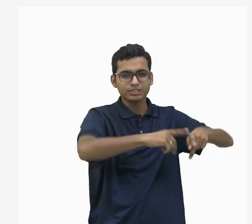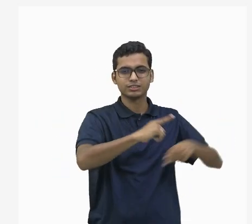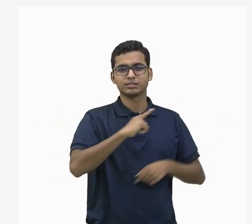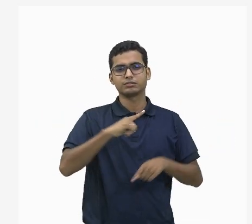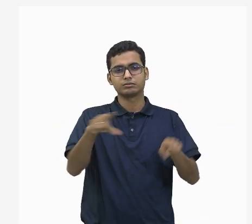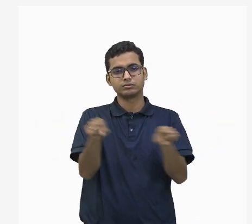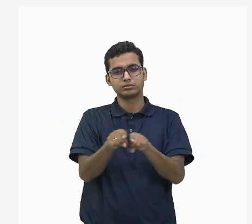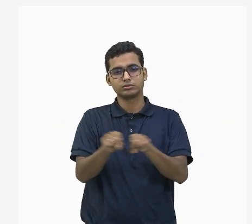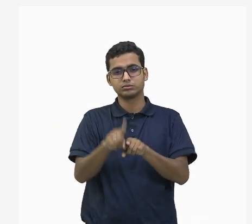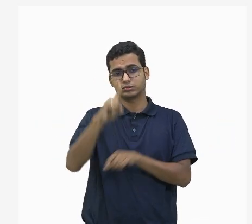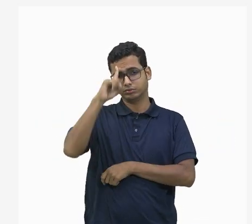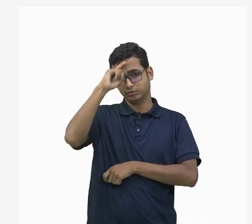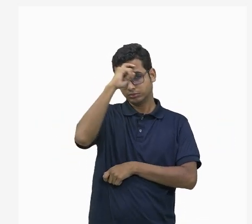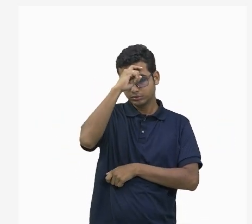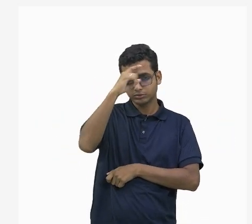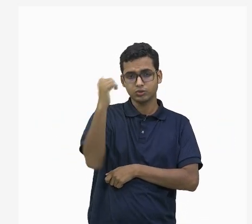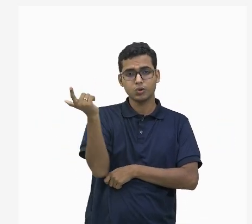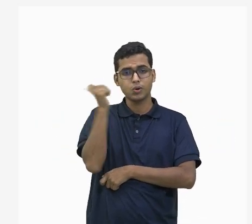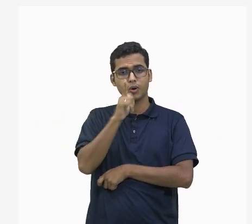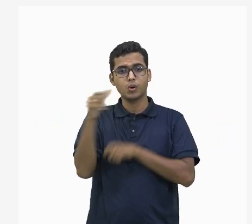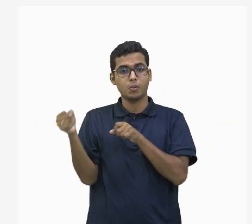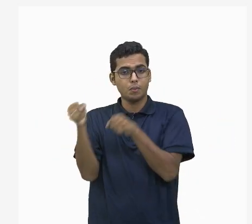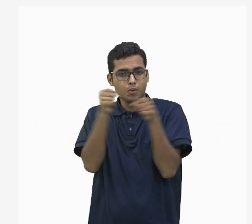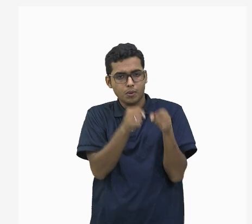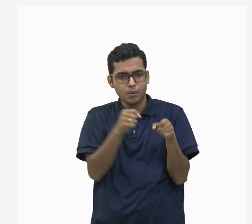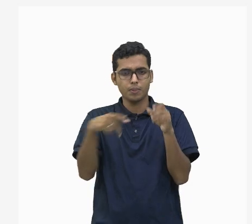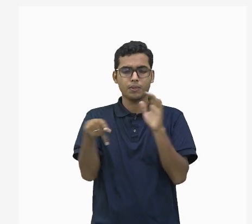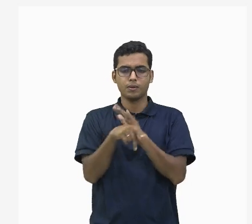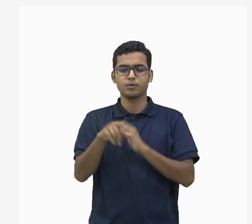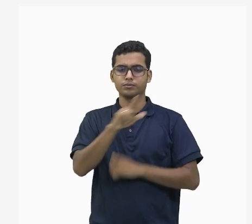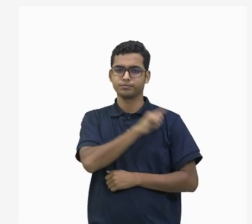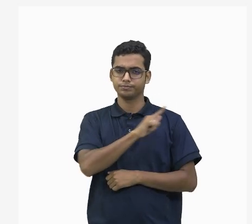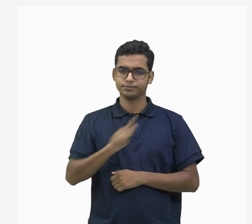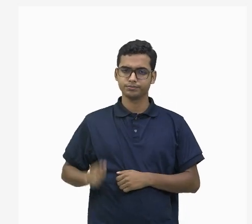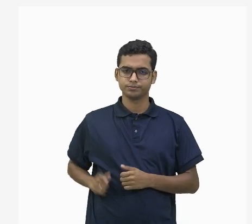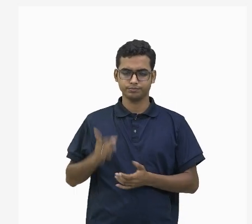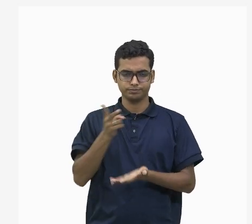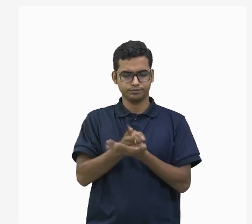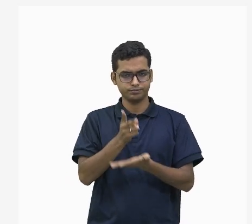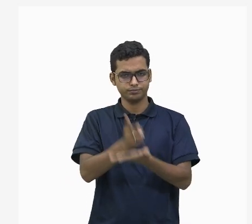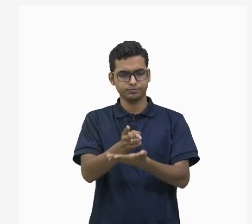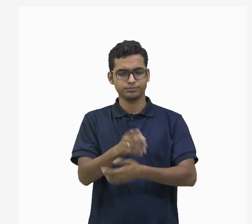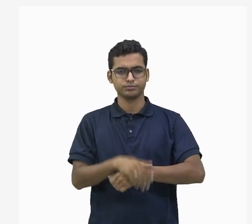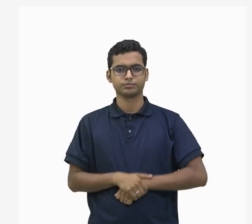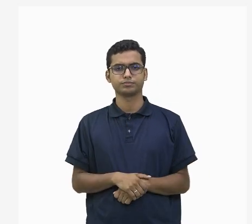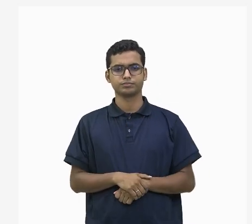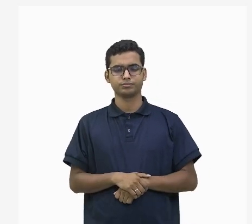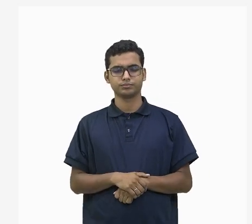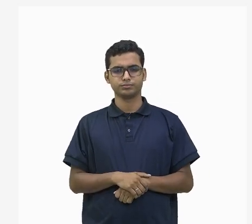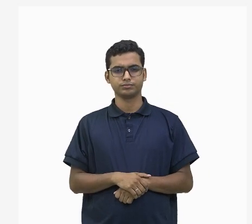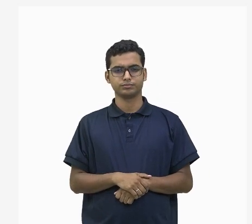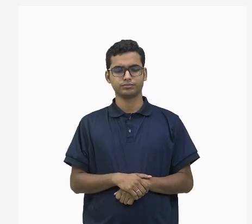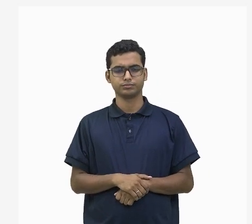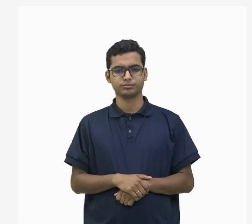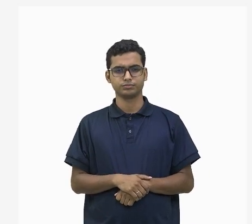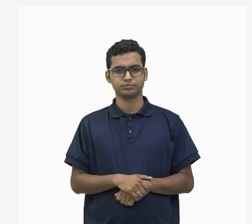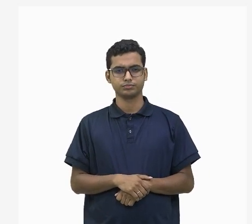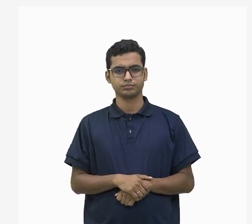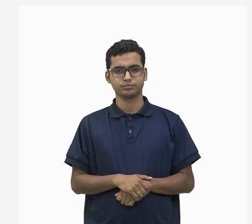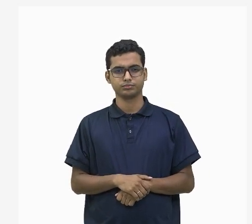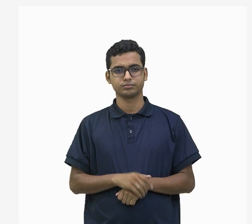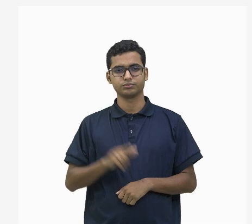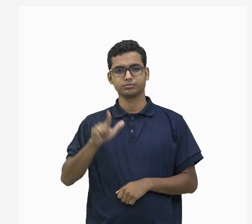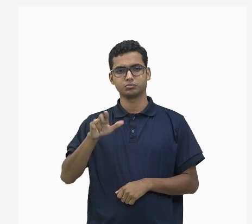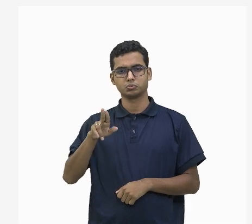de povos existentes, o que dificultava, então, a centralização do governo. Luís teve